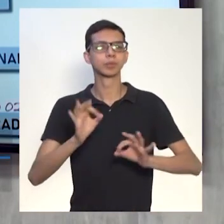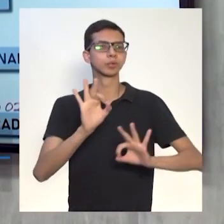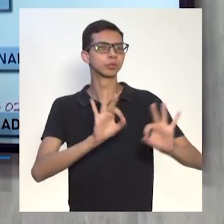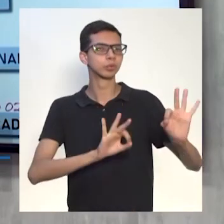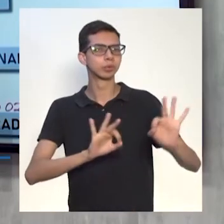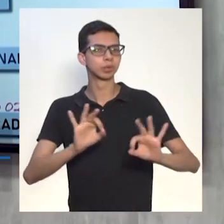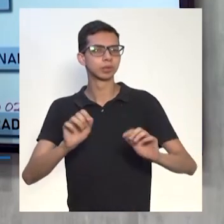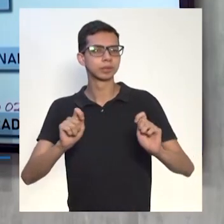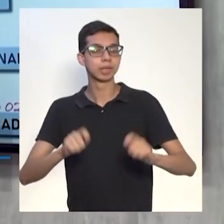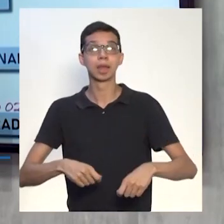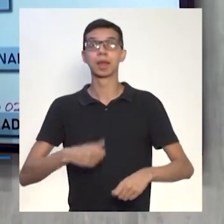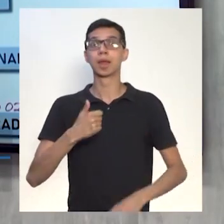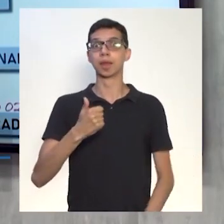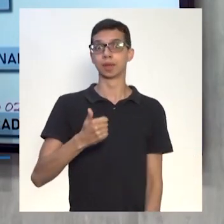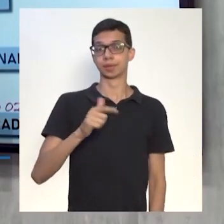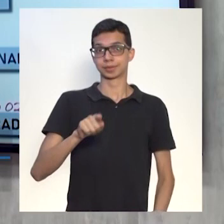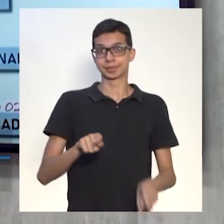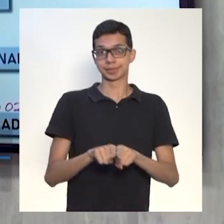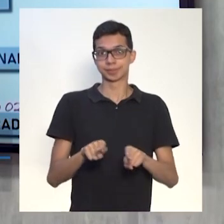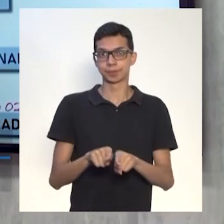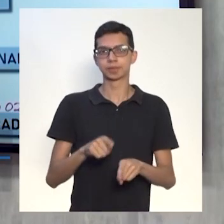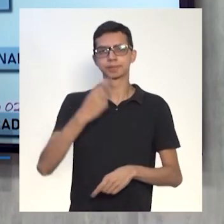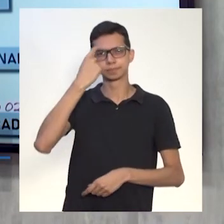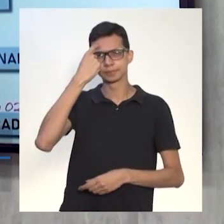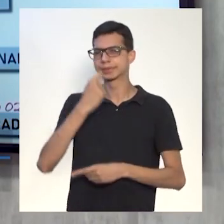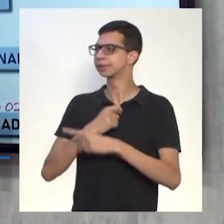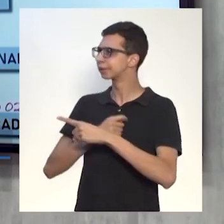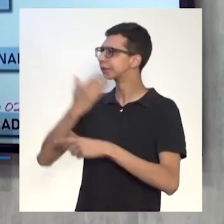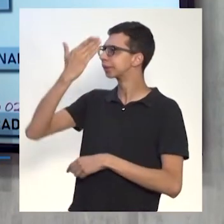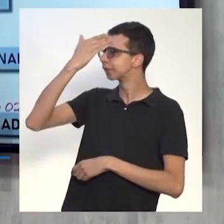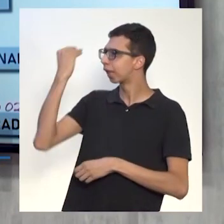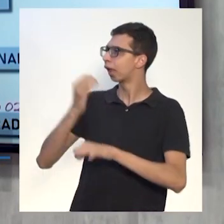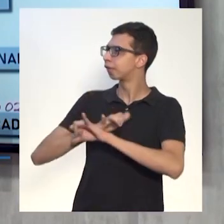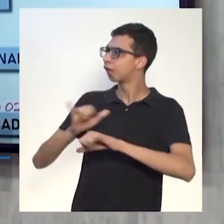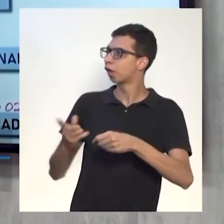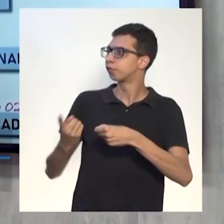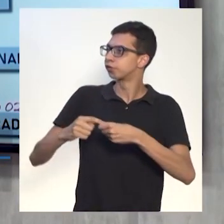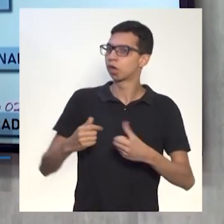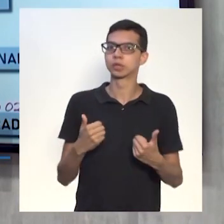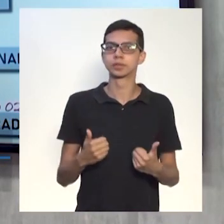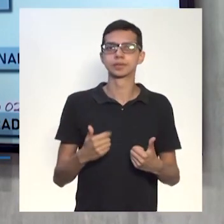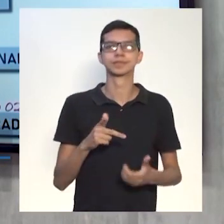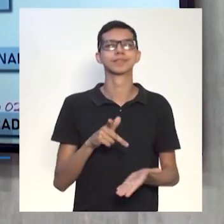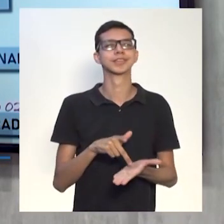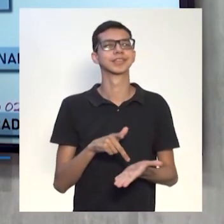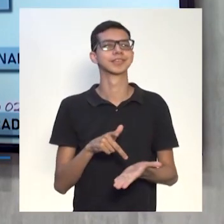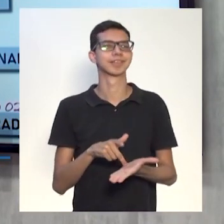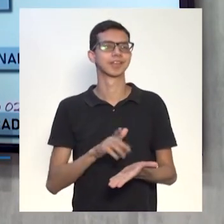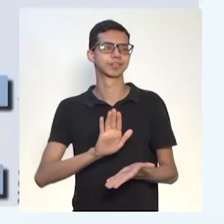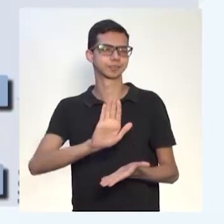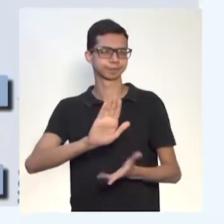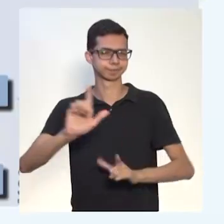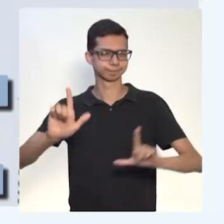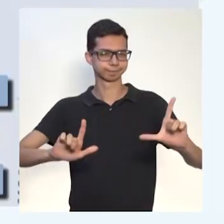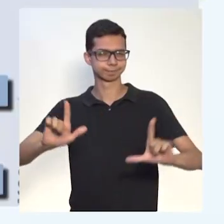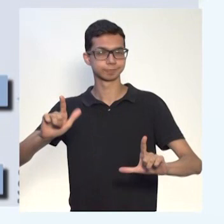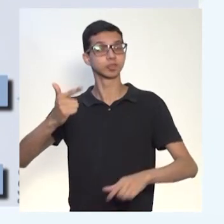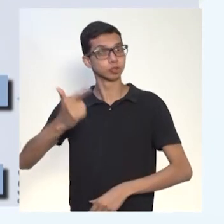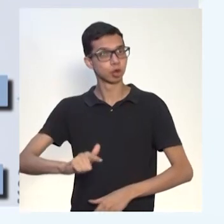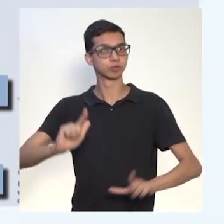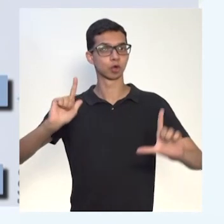Ah, o Felps, você esqueceu de falar pra gente. Pô, volta aí. Ah, verdade, olha aqui, ó. Põe na tela para eles printarem de